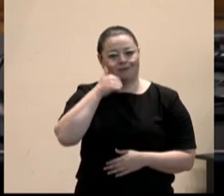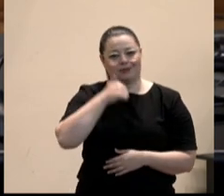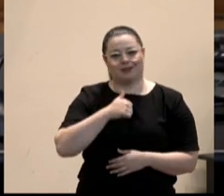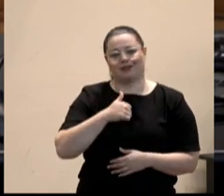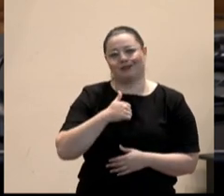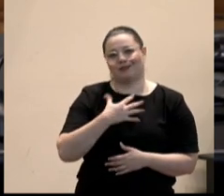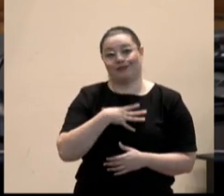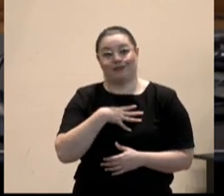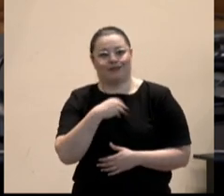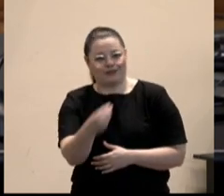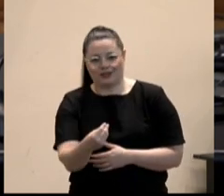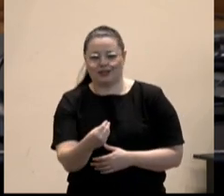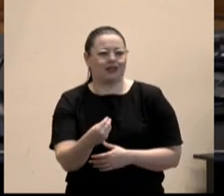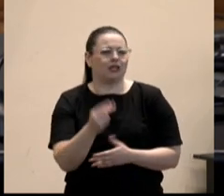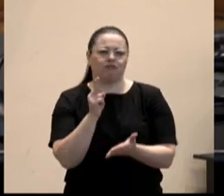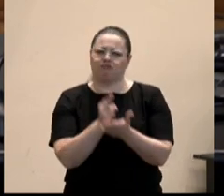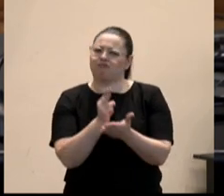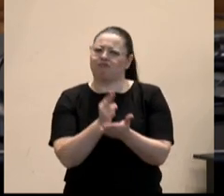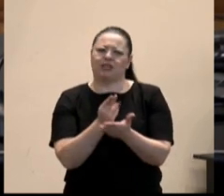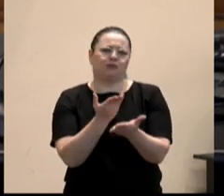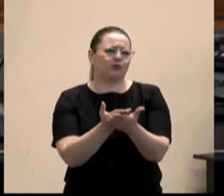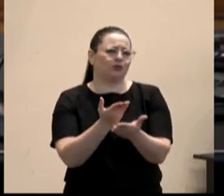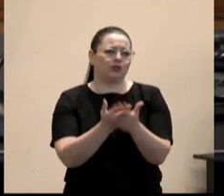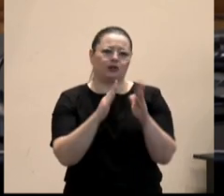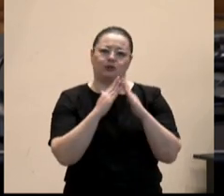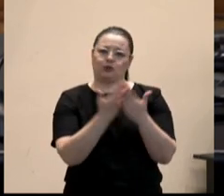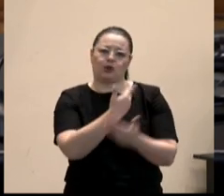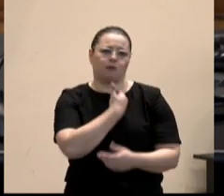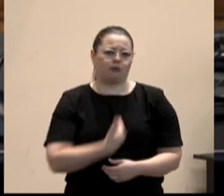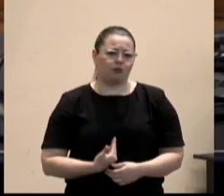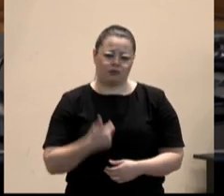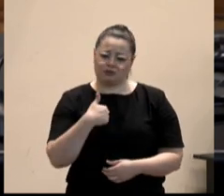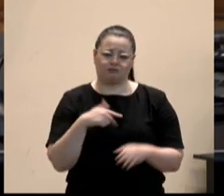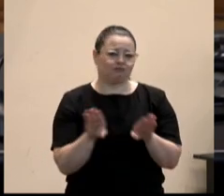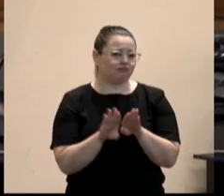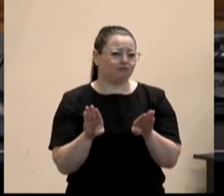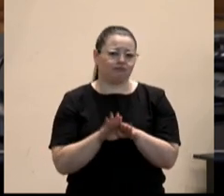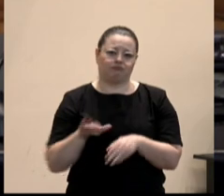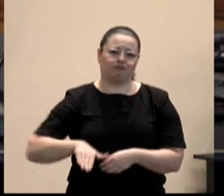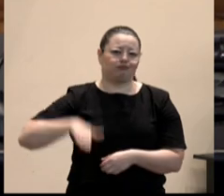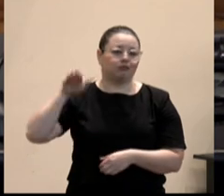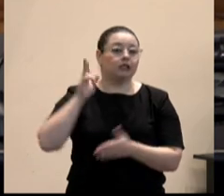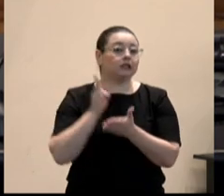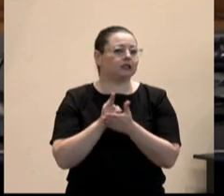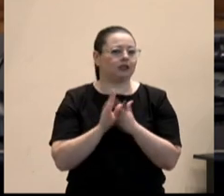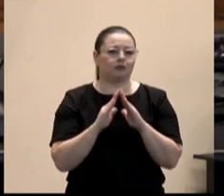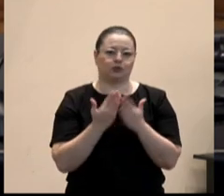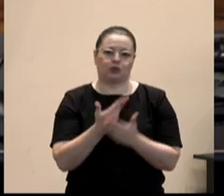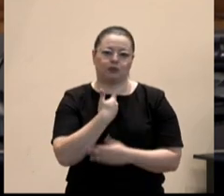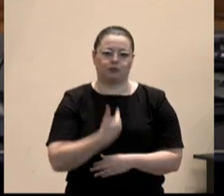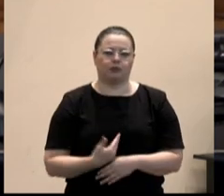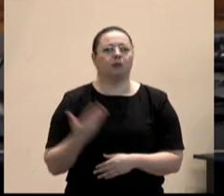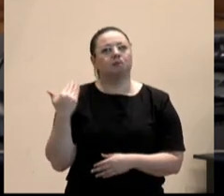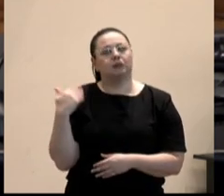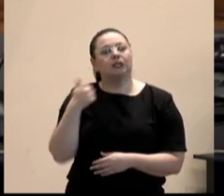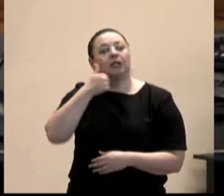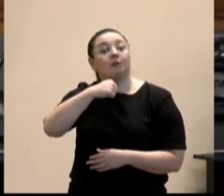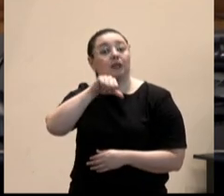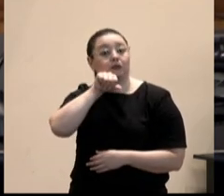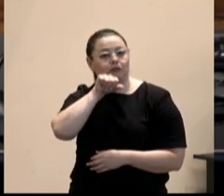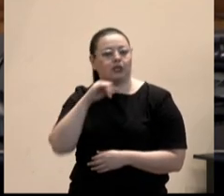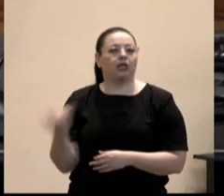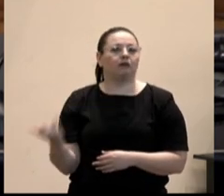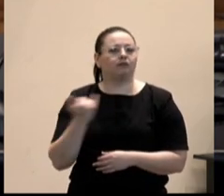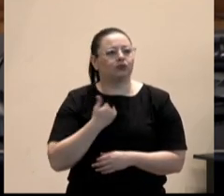Meus filhos sempre estudaram escola pública como eu. E a minha filha um dia chegou para mim e disse assim, mãe, na minha escola não